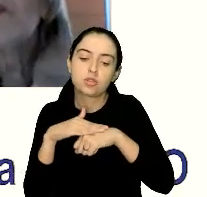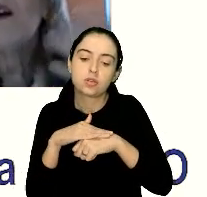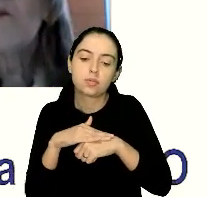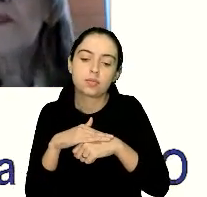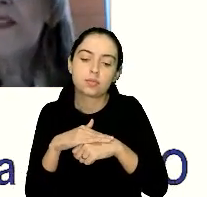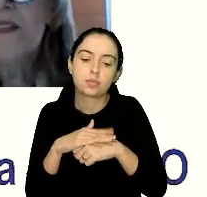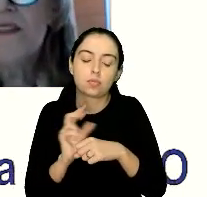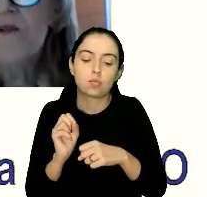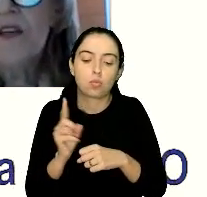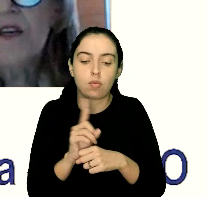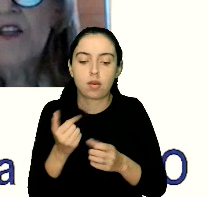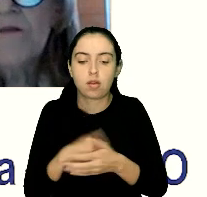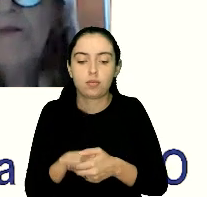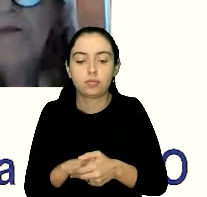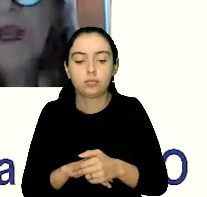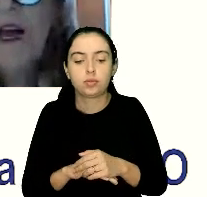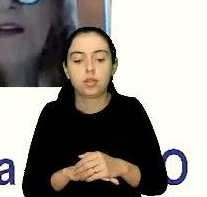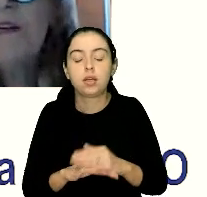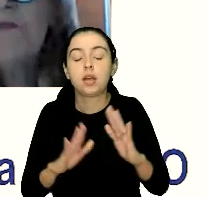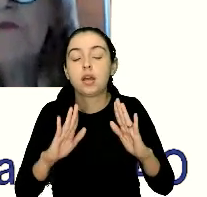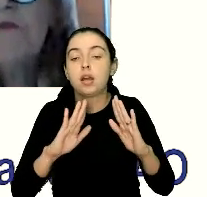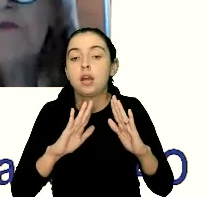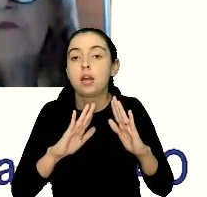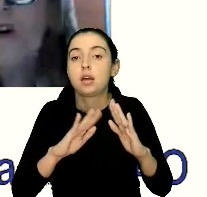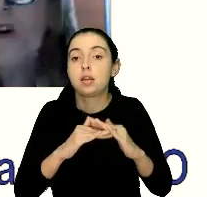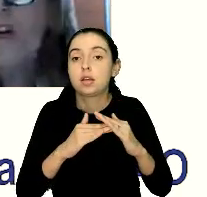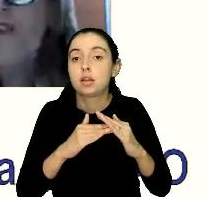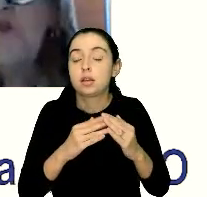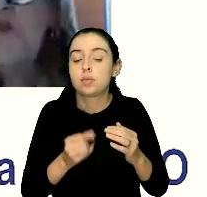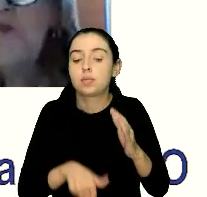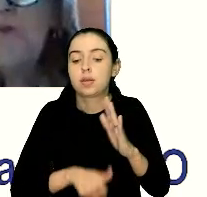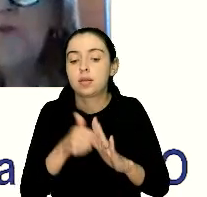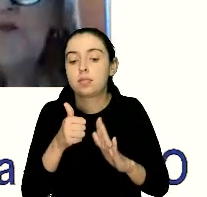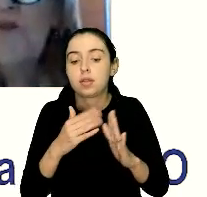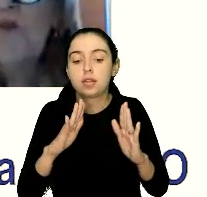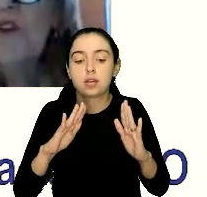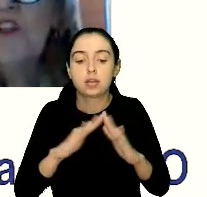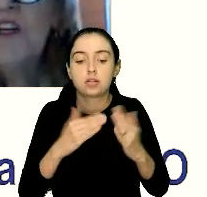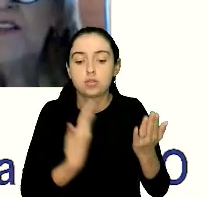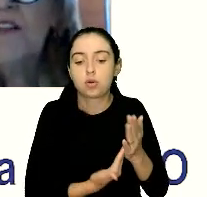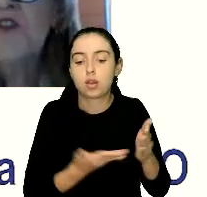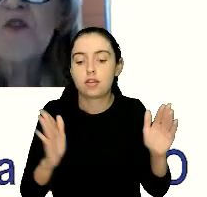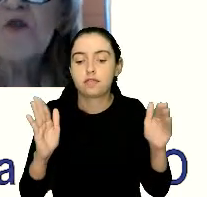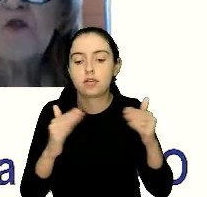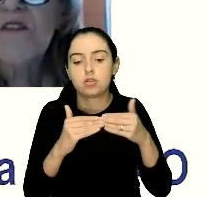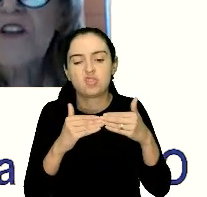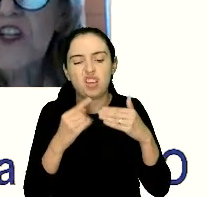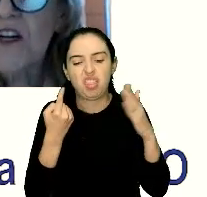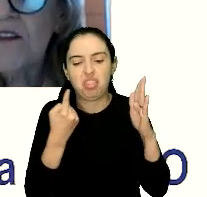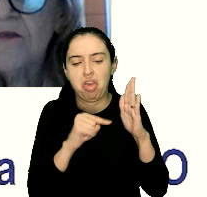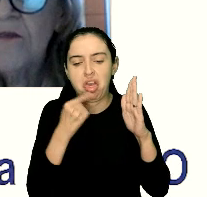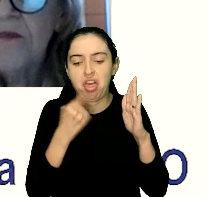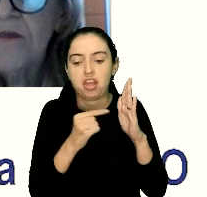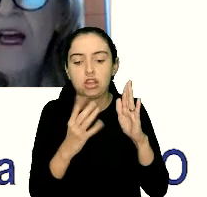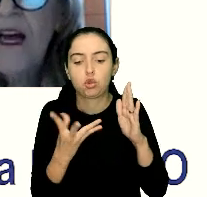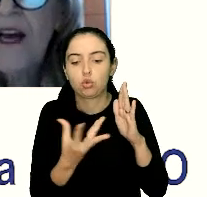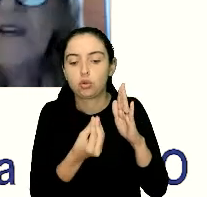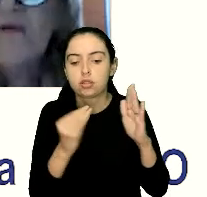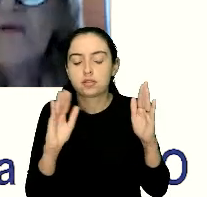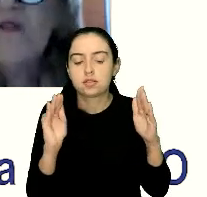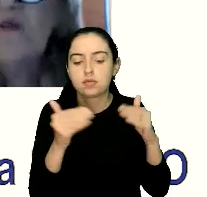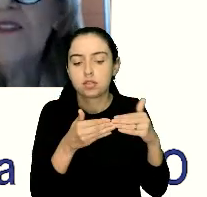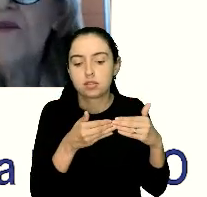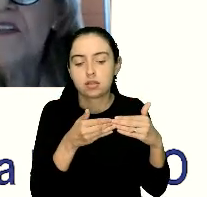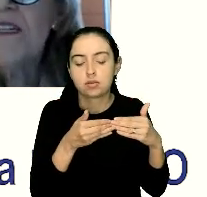presencialmente como não presencialmente. Aquela primeira escola que fechou foi muito criticada, depois todas fecharam.